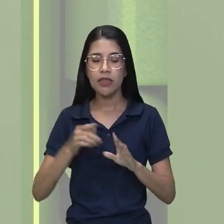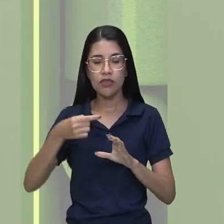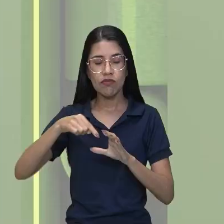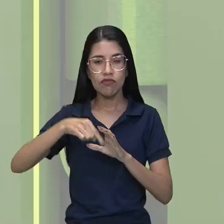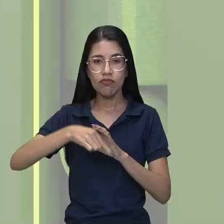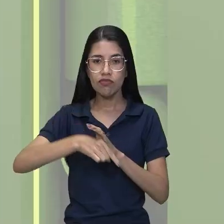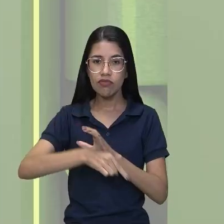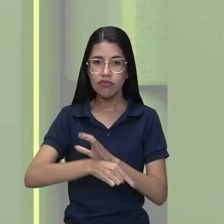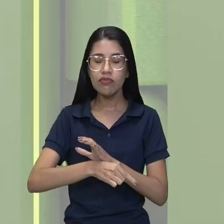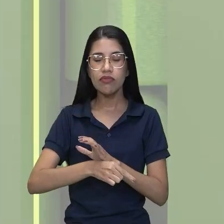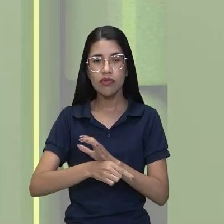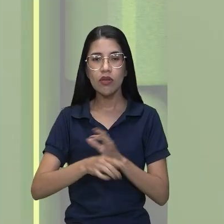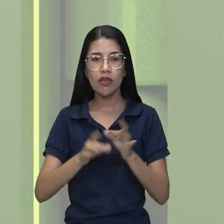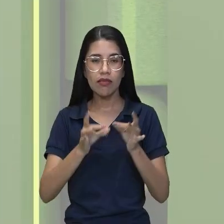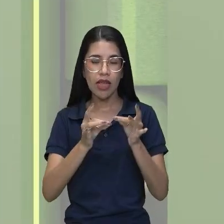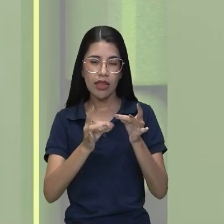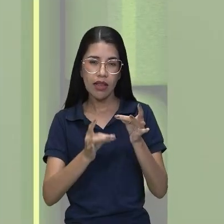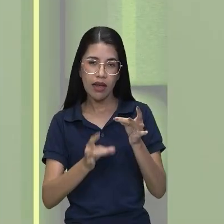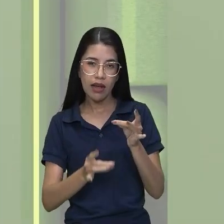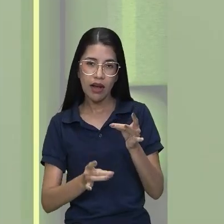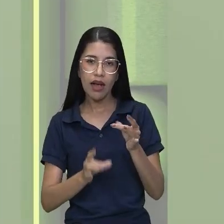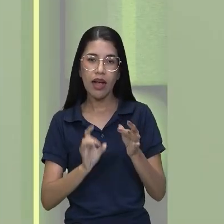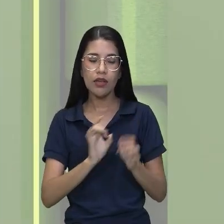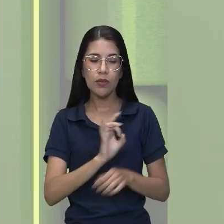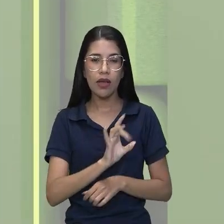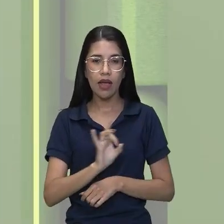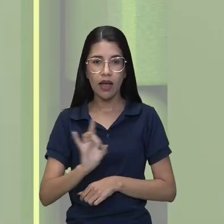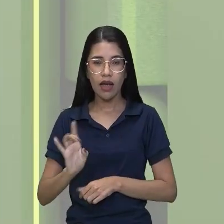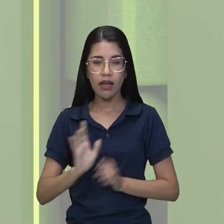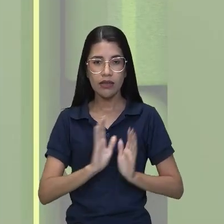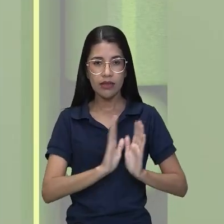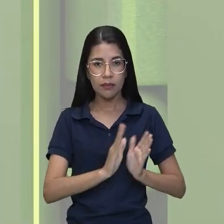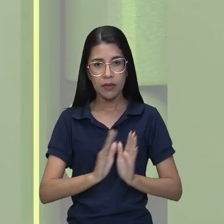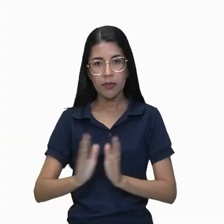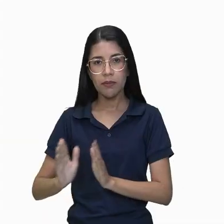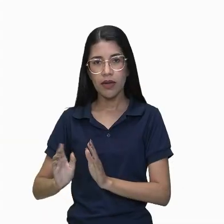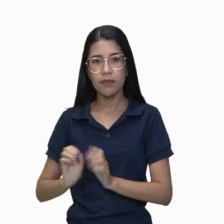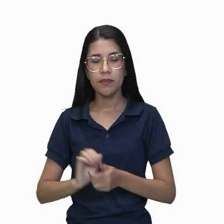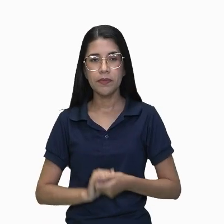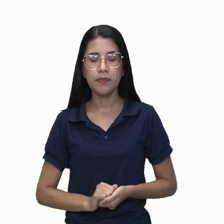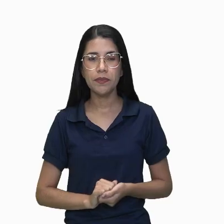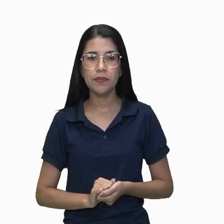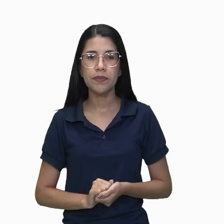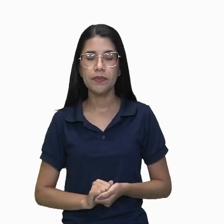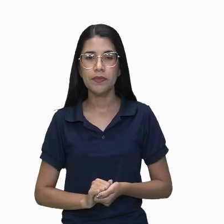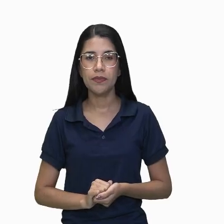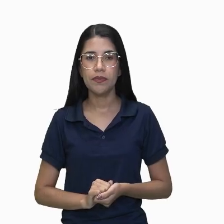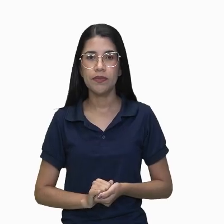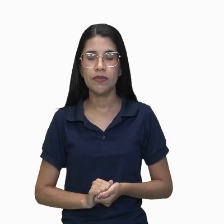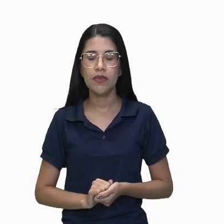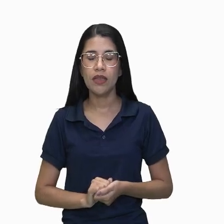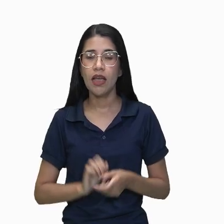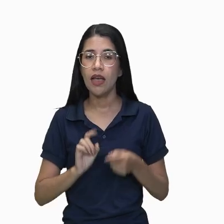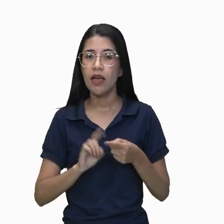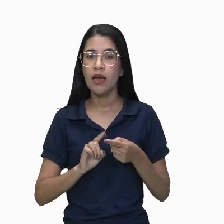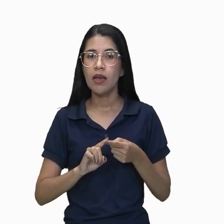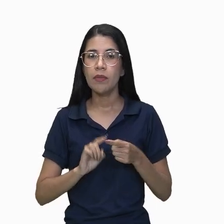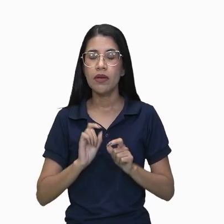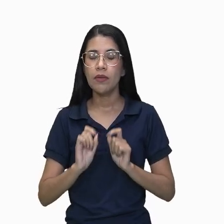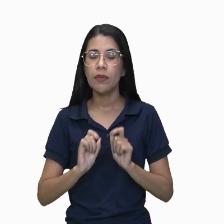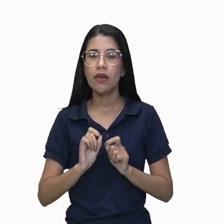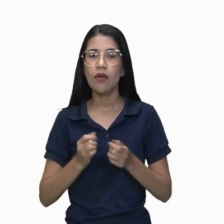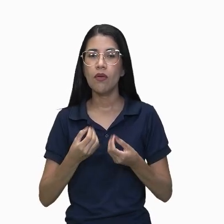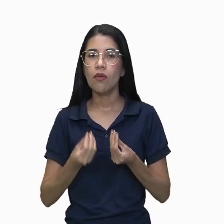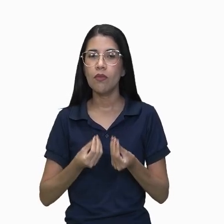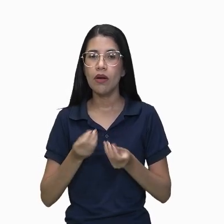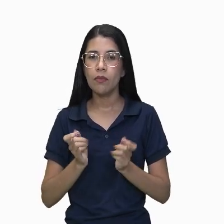aprofundar em cada uma dessas etapas que nós acabamos de falar. Dê uma olhada. Primeiro, é importante